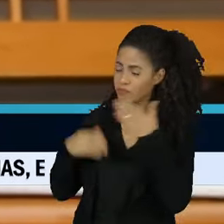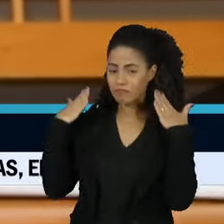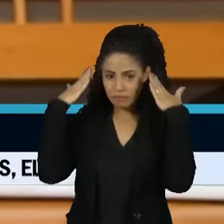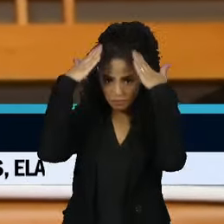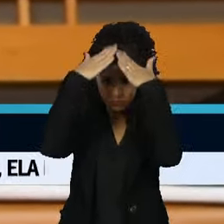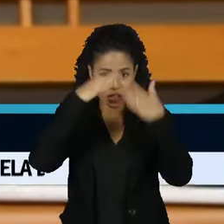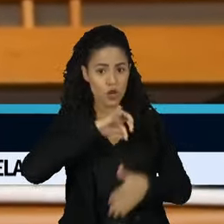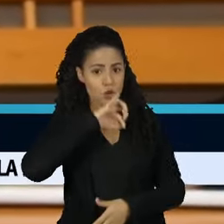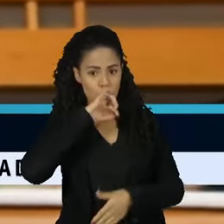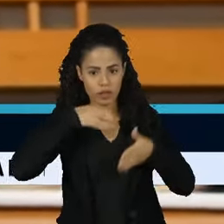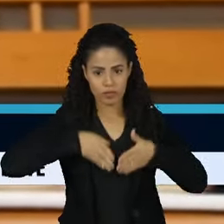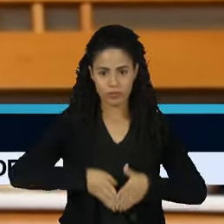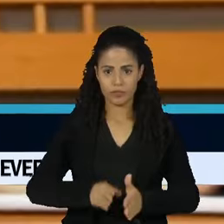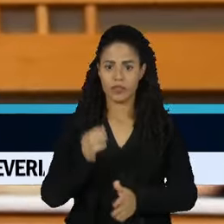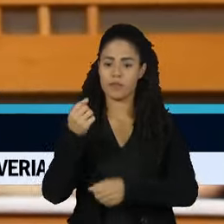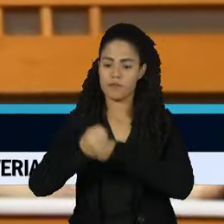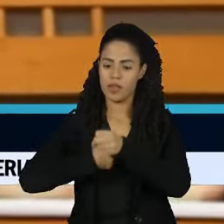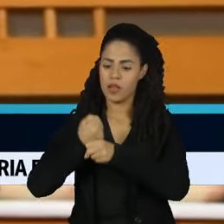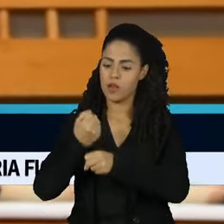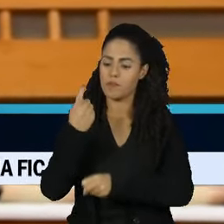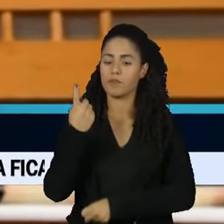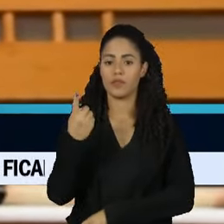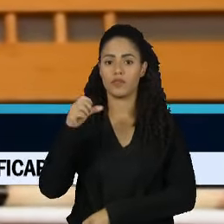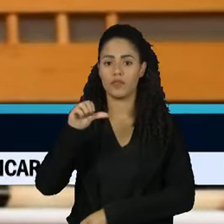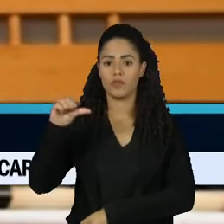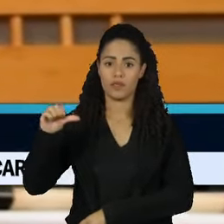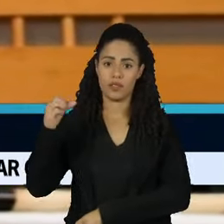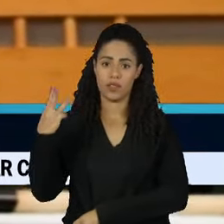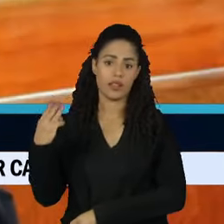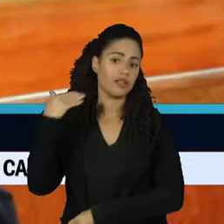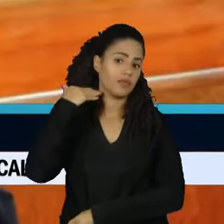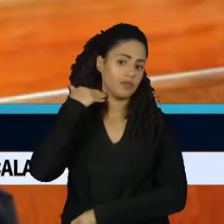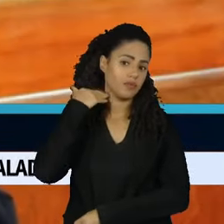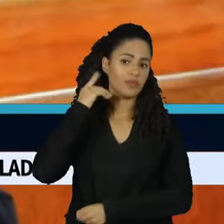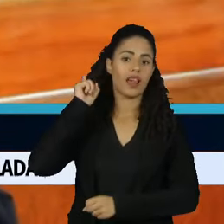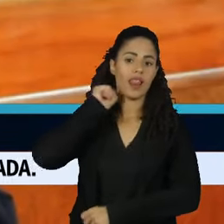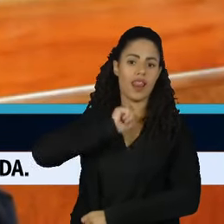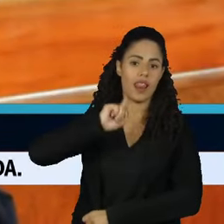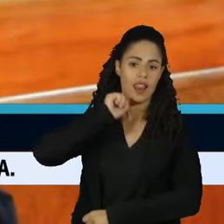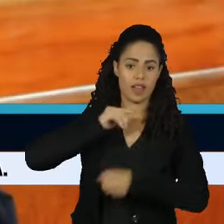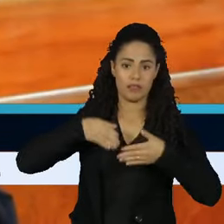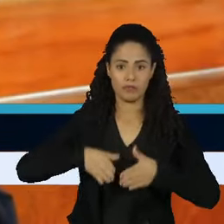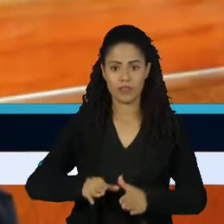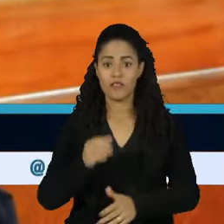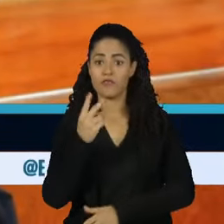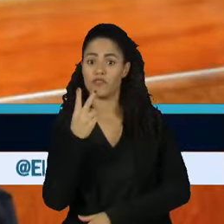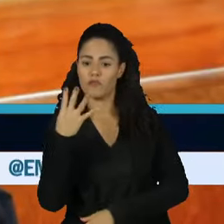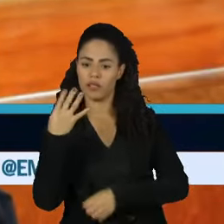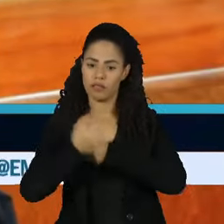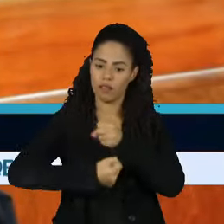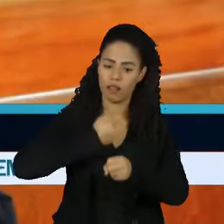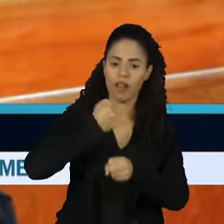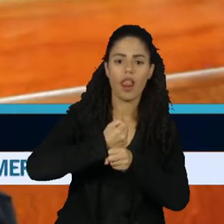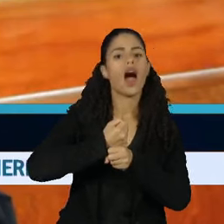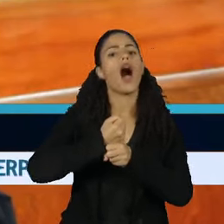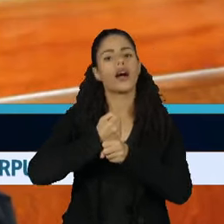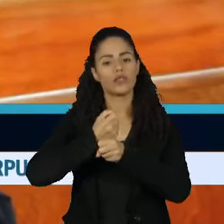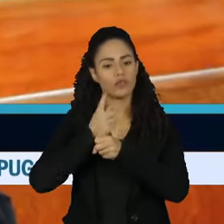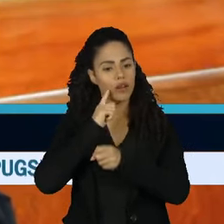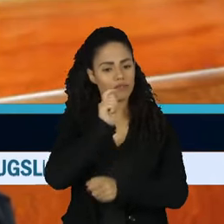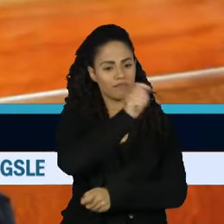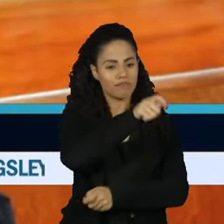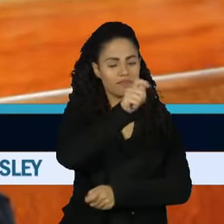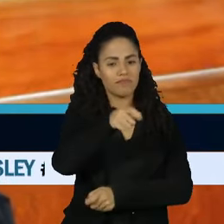Magela nasceu em 1933, em Juiz de Fora, Minas Gerais. 24 anos depois, foi ordenado padre.